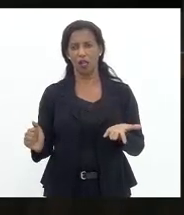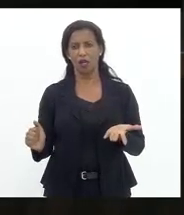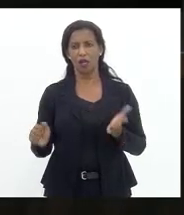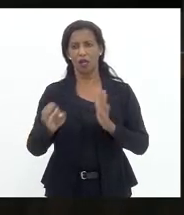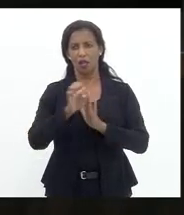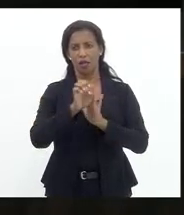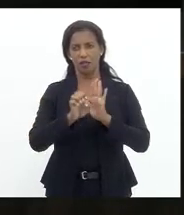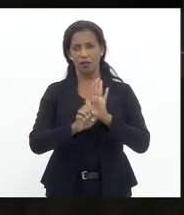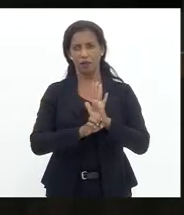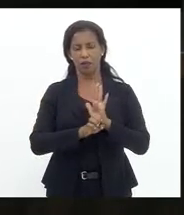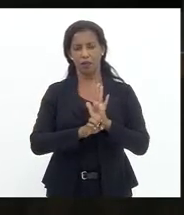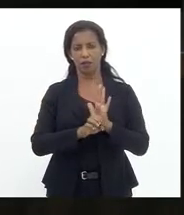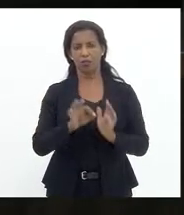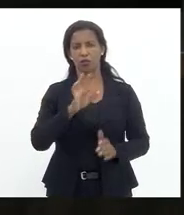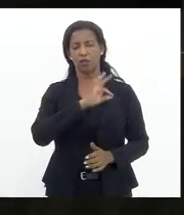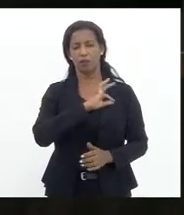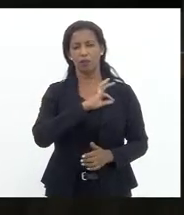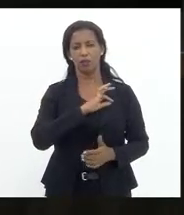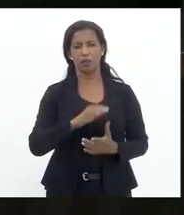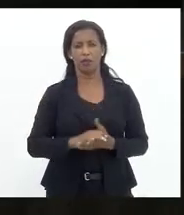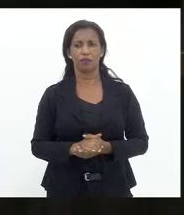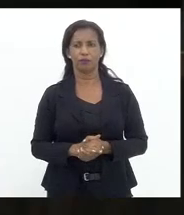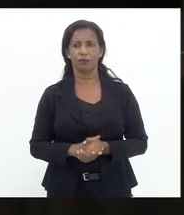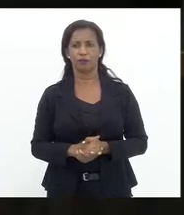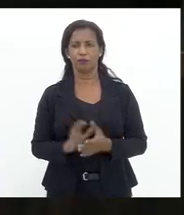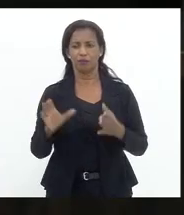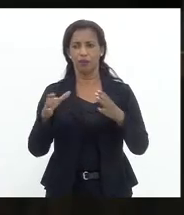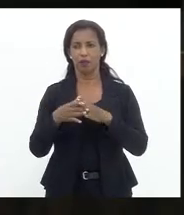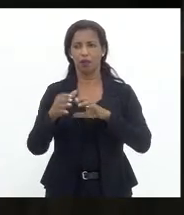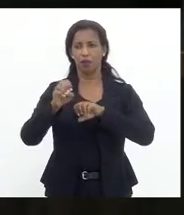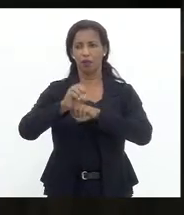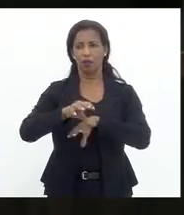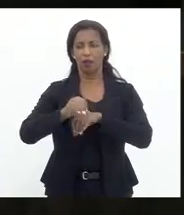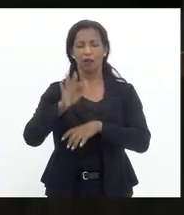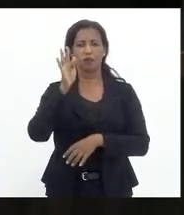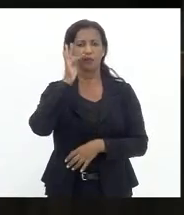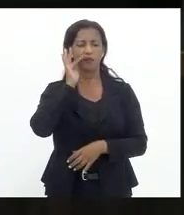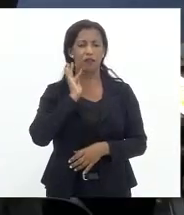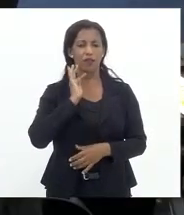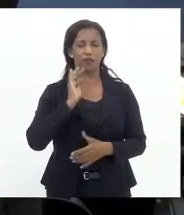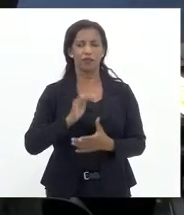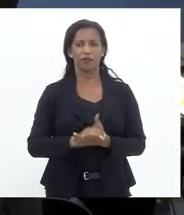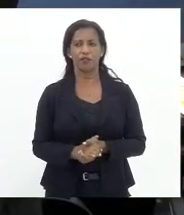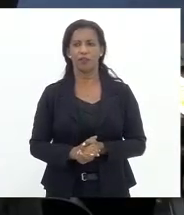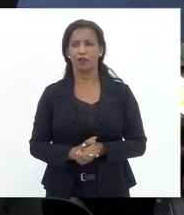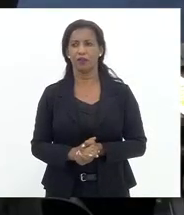as emendas de autoria da deputada Marta Rocha. Pela Comissão de Educação, deputado Flávio Serafini.